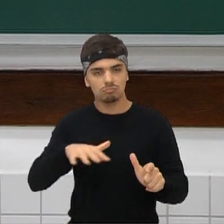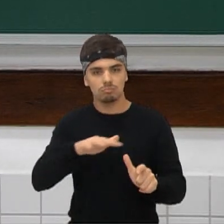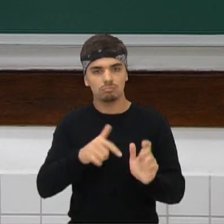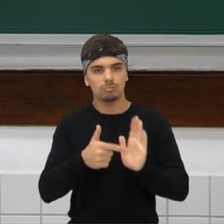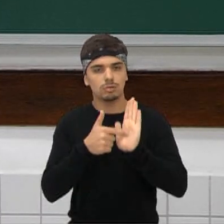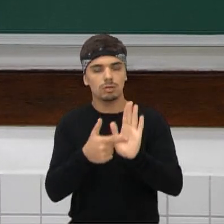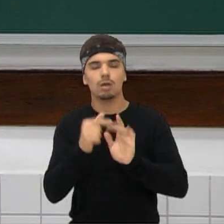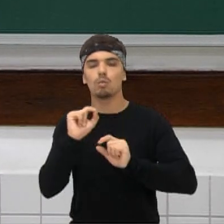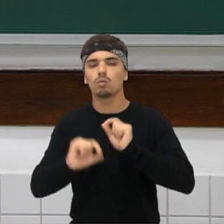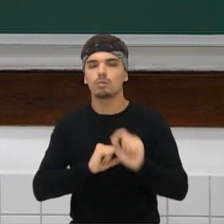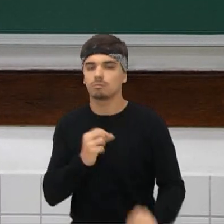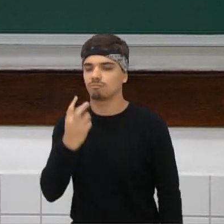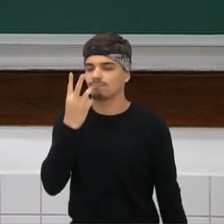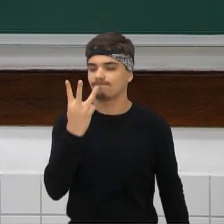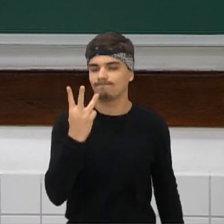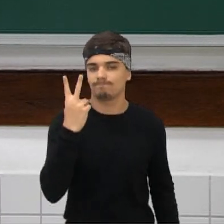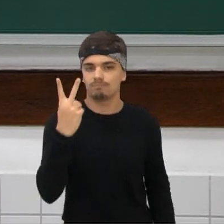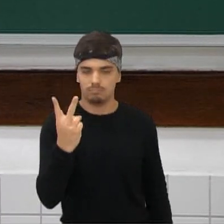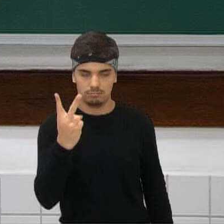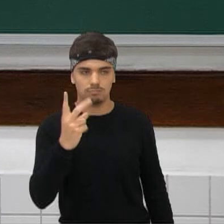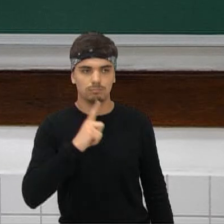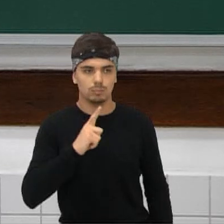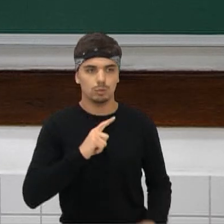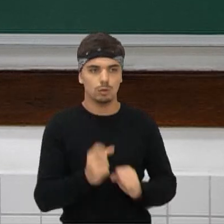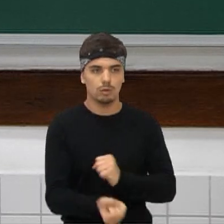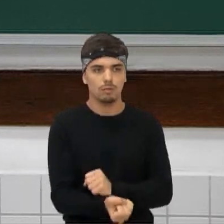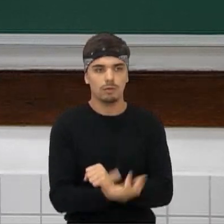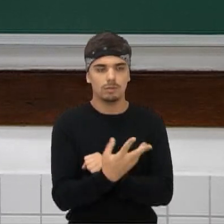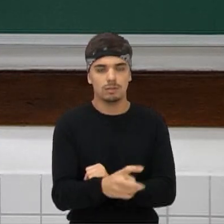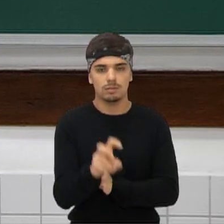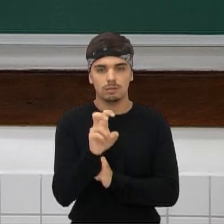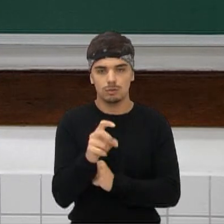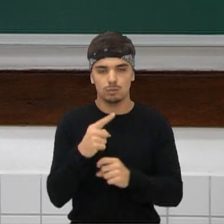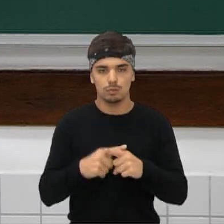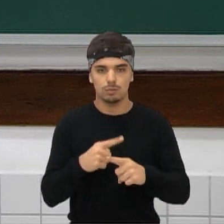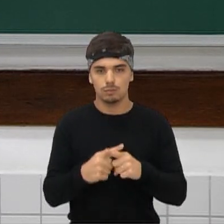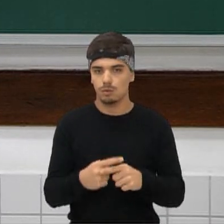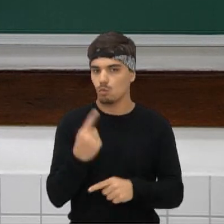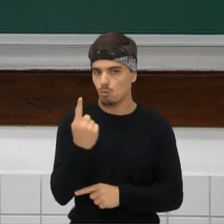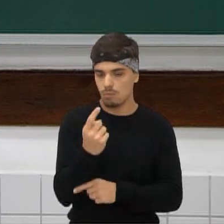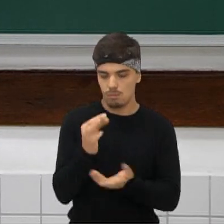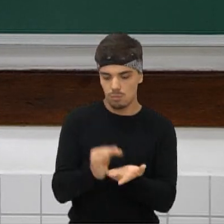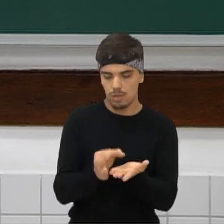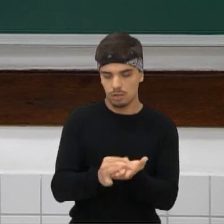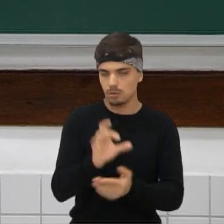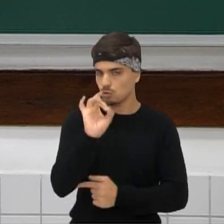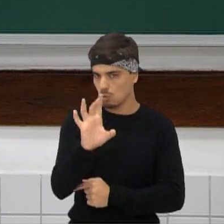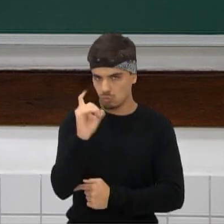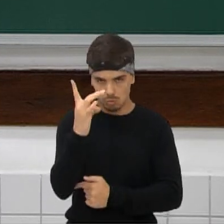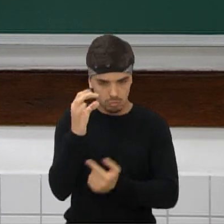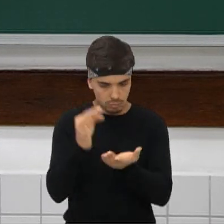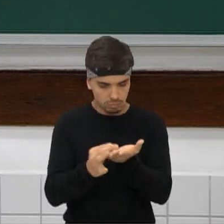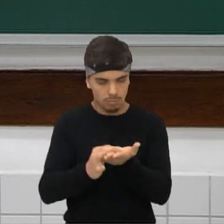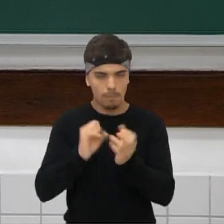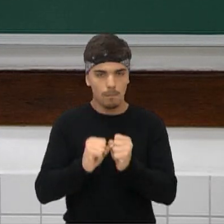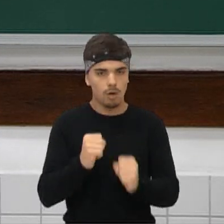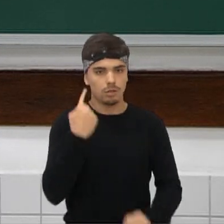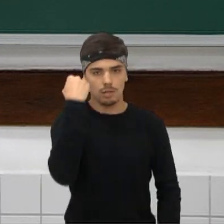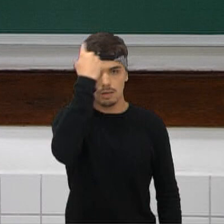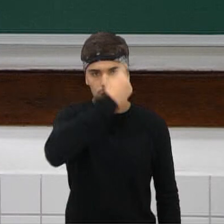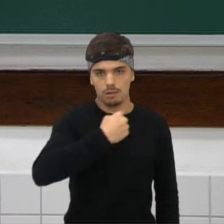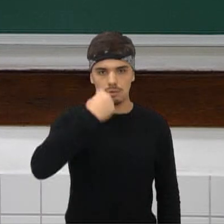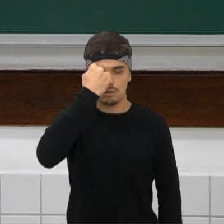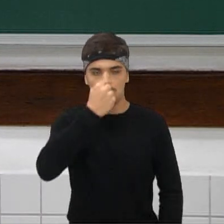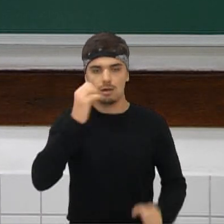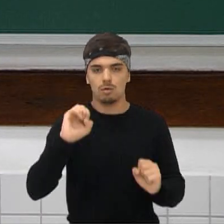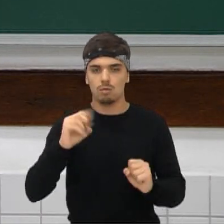32, né? Porque eu vou lançar ela 5 vezes, uma moeda só. Então, a moeda pode sair cara ou coroa